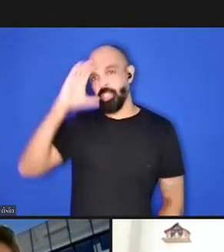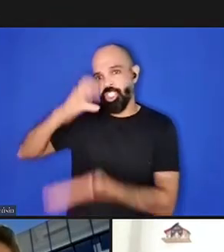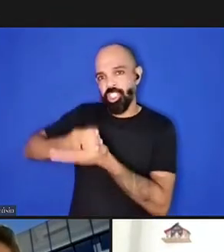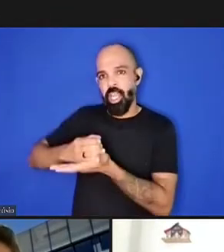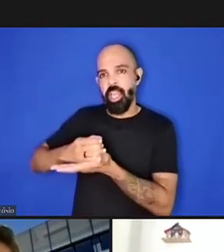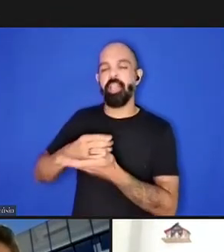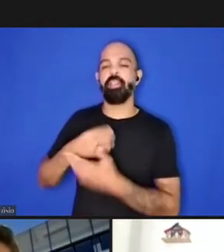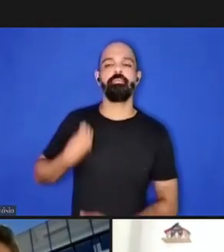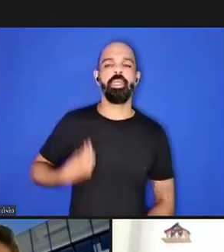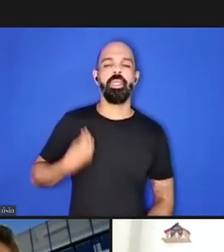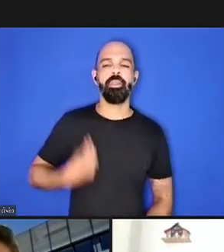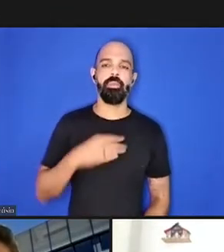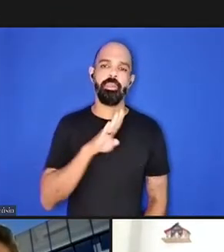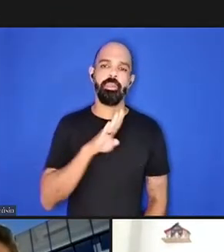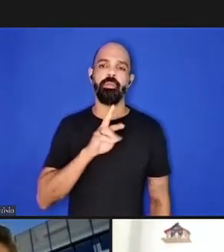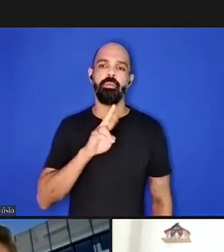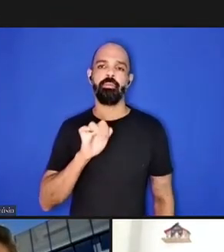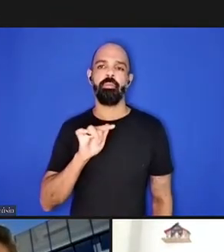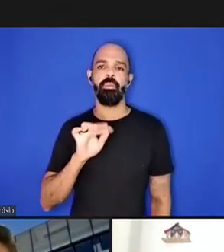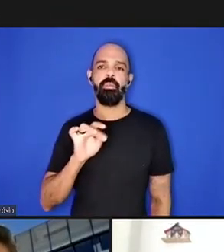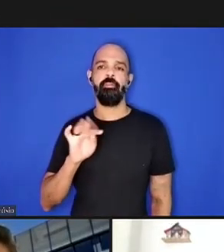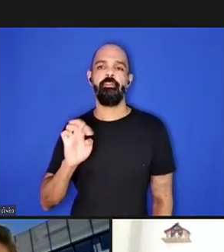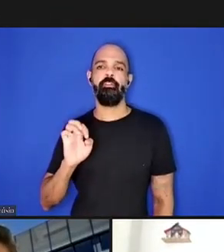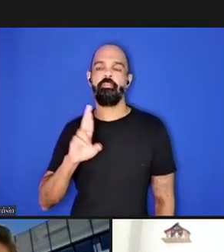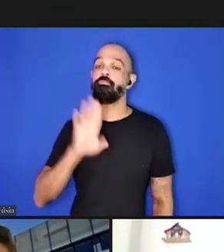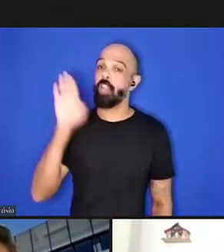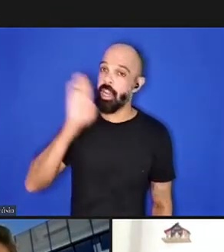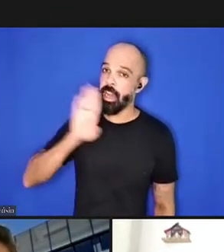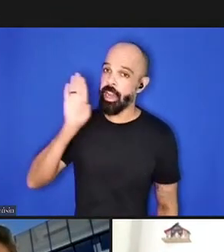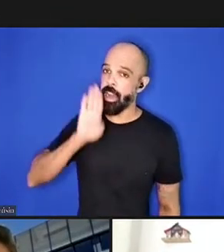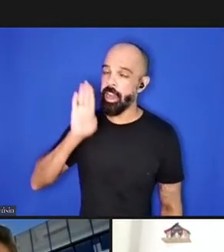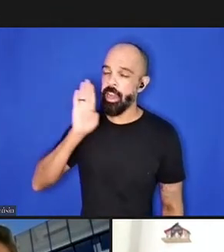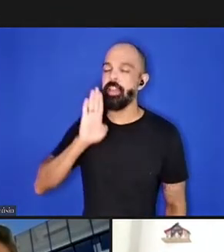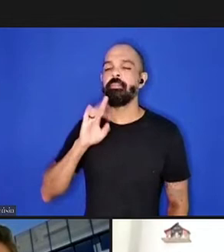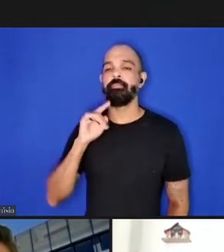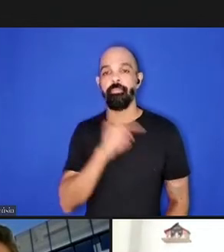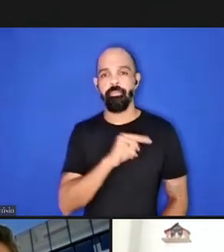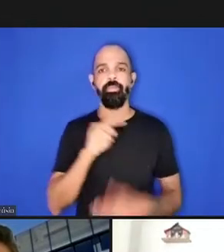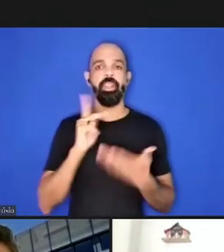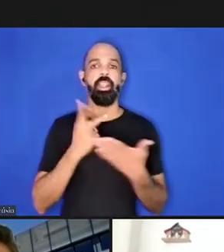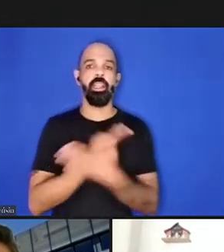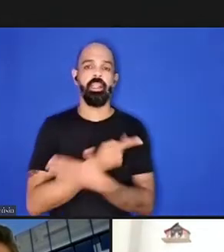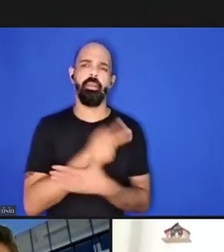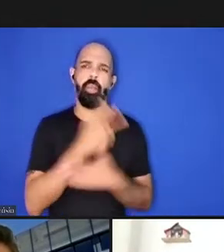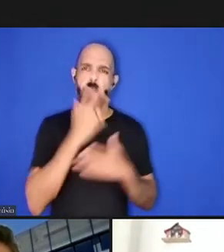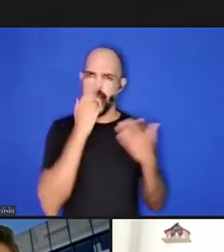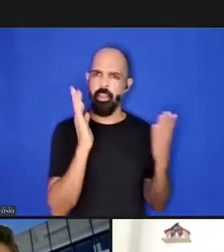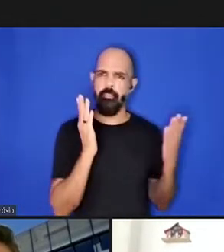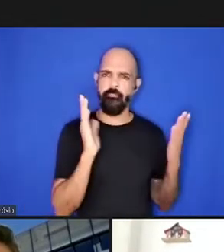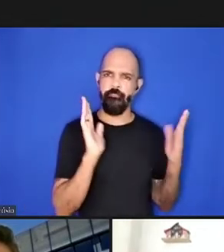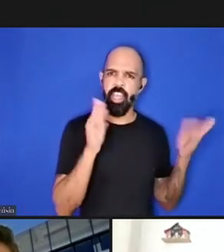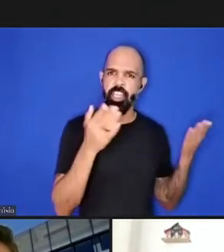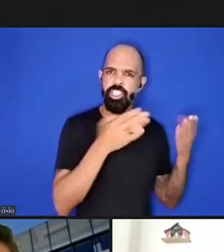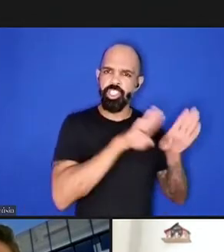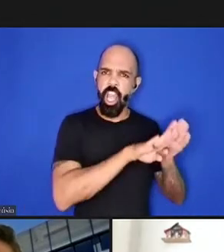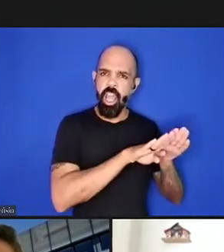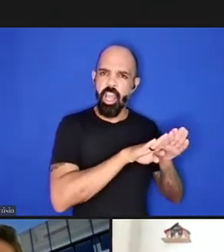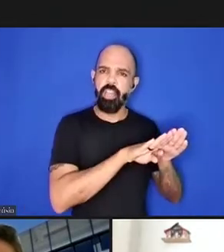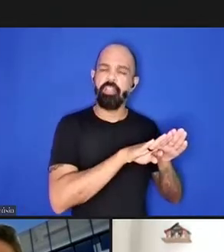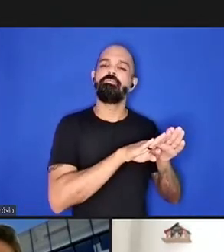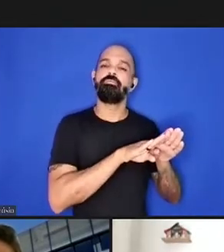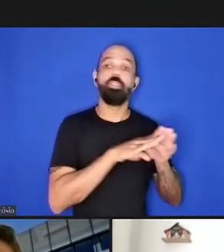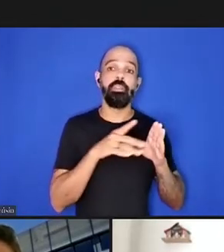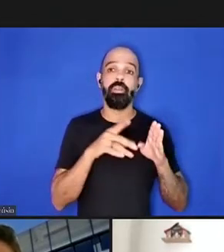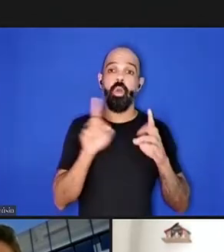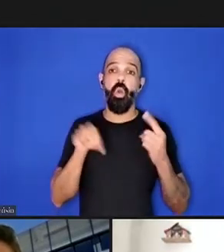participar do Brago Fosp, e foi muito legal, porque esse evento é bastante fechado e a nossa perspectiva é ampliar